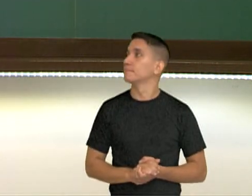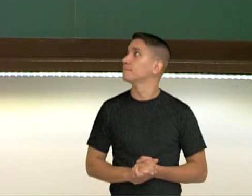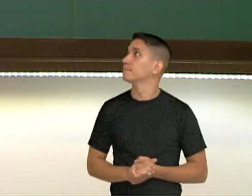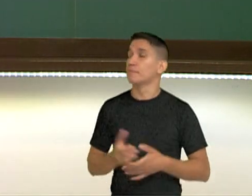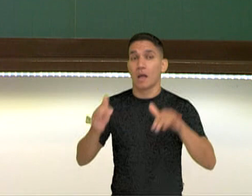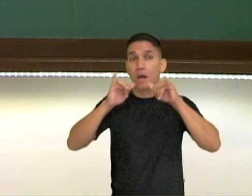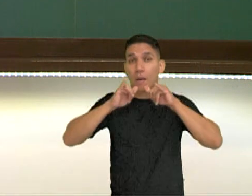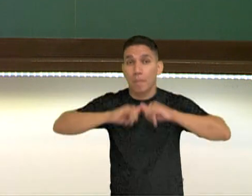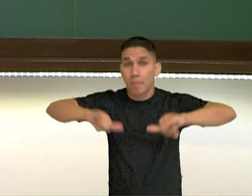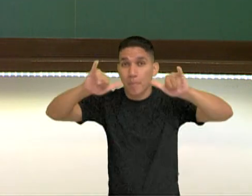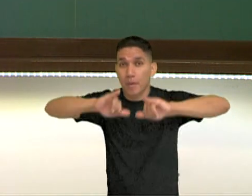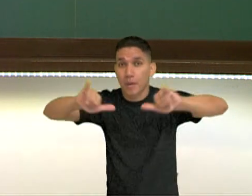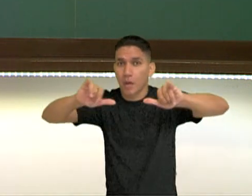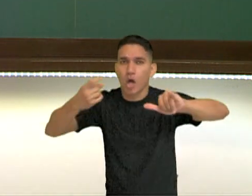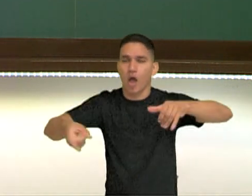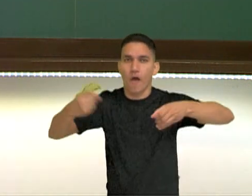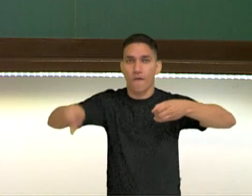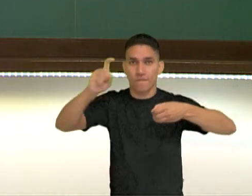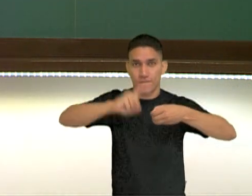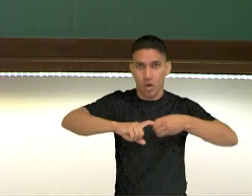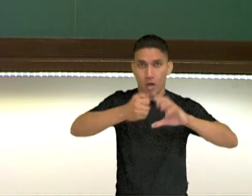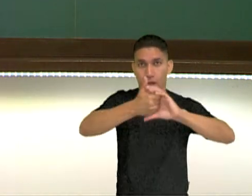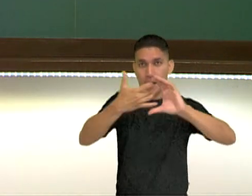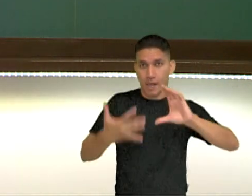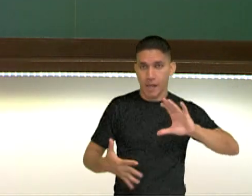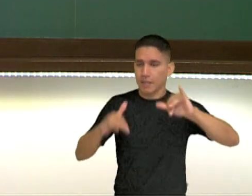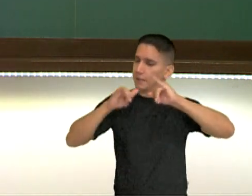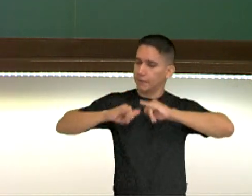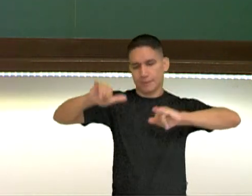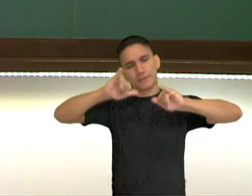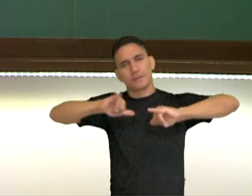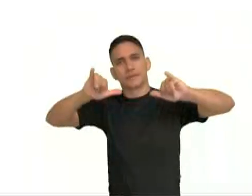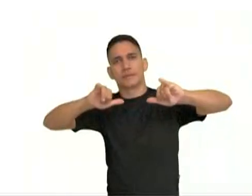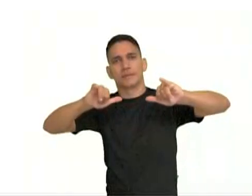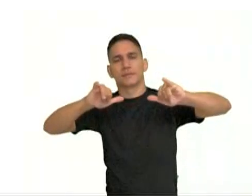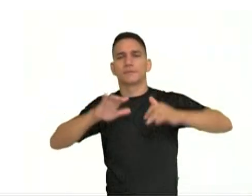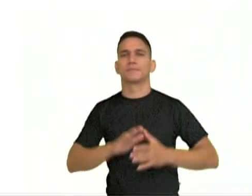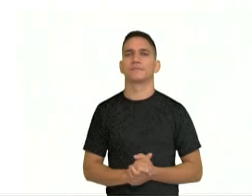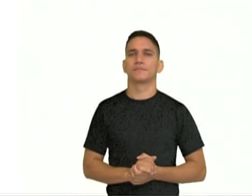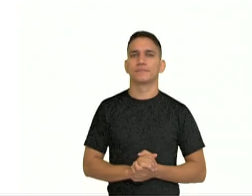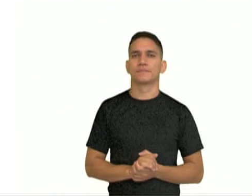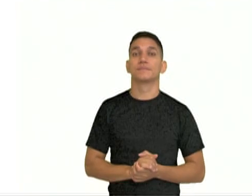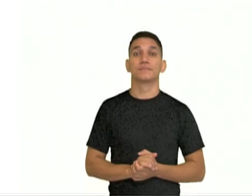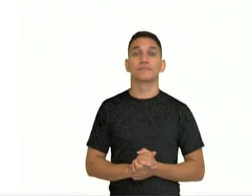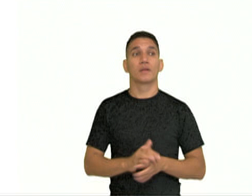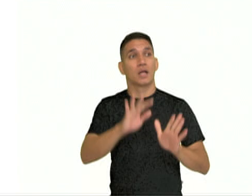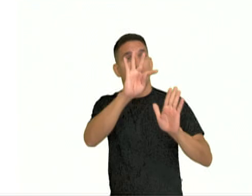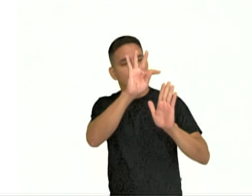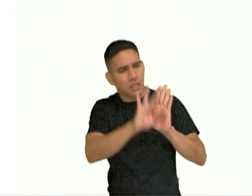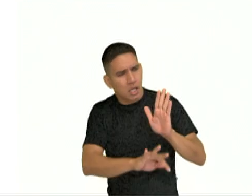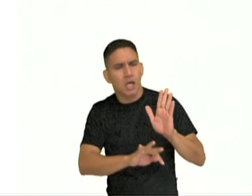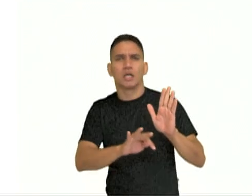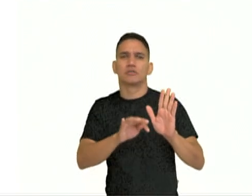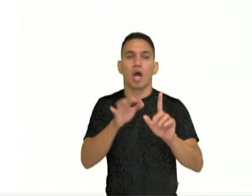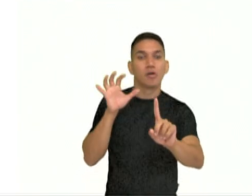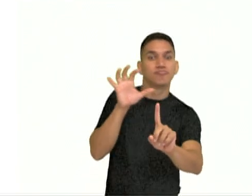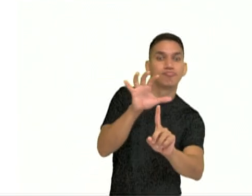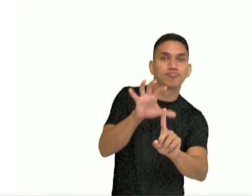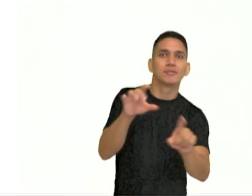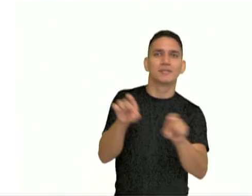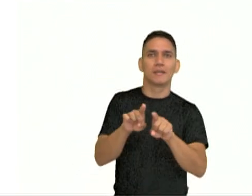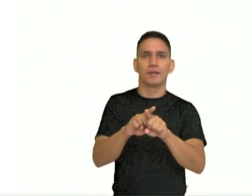Propaganda. Retomando aqui as características da propaganda. textos persuasivos e